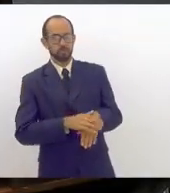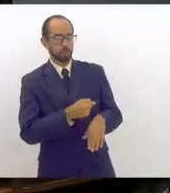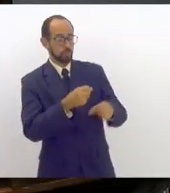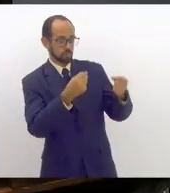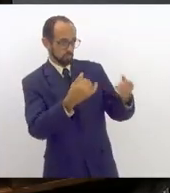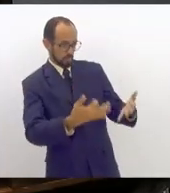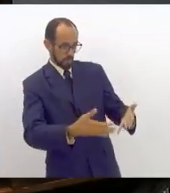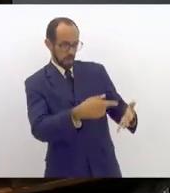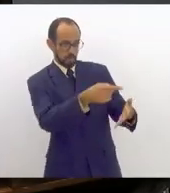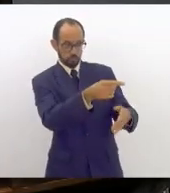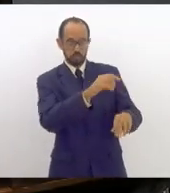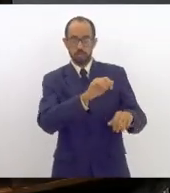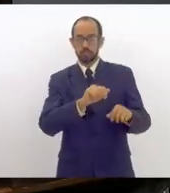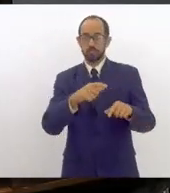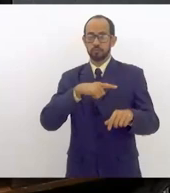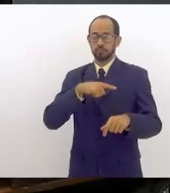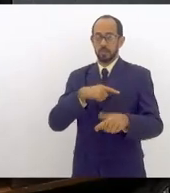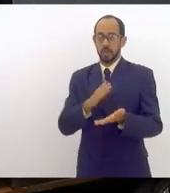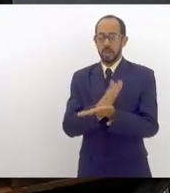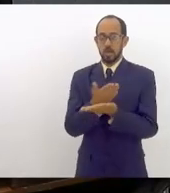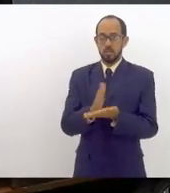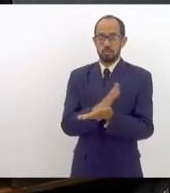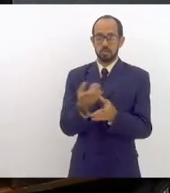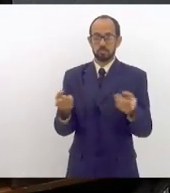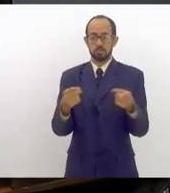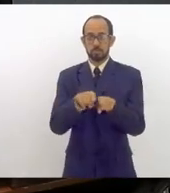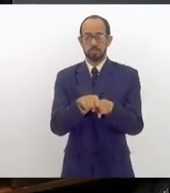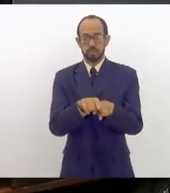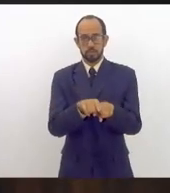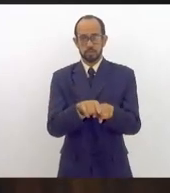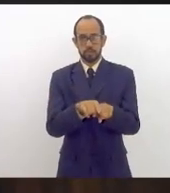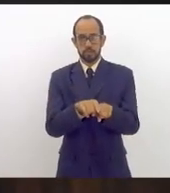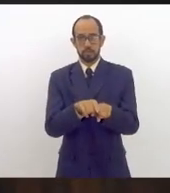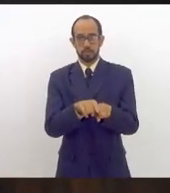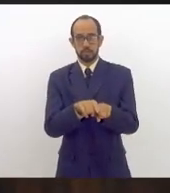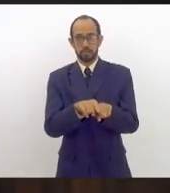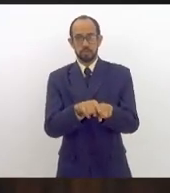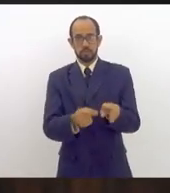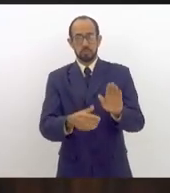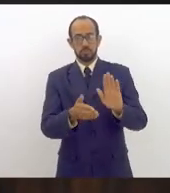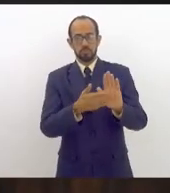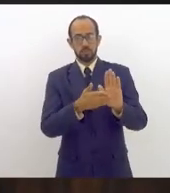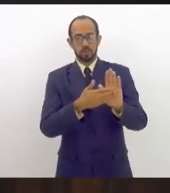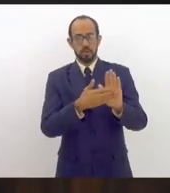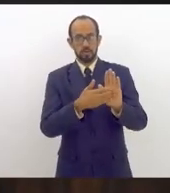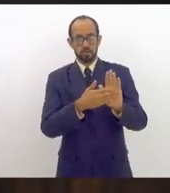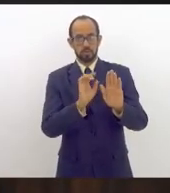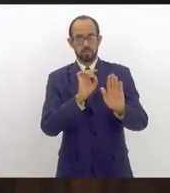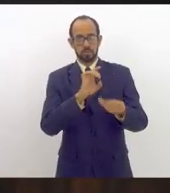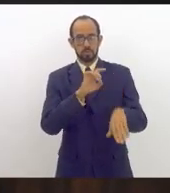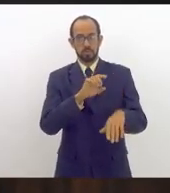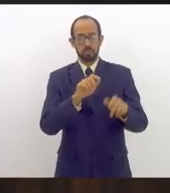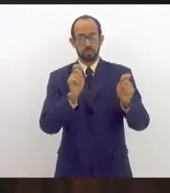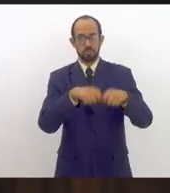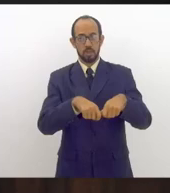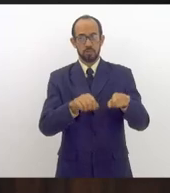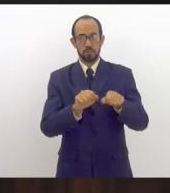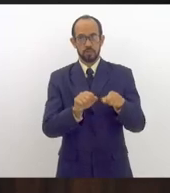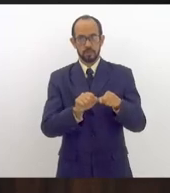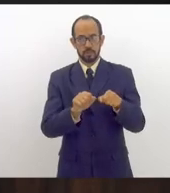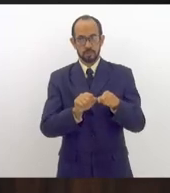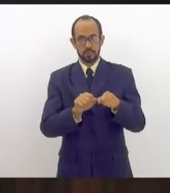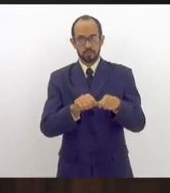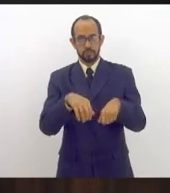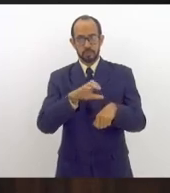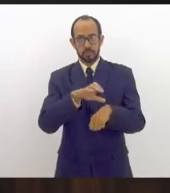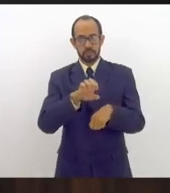tem algumas parcerias, algumas sociedades de propósito específico podem ser feitas. Porque a